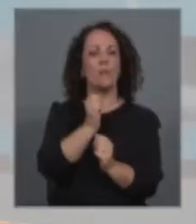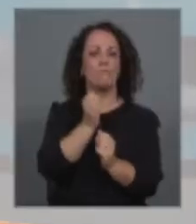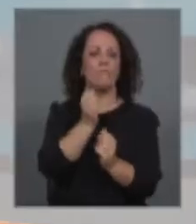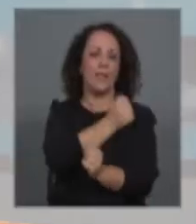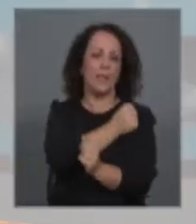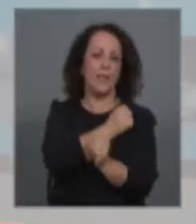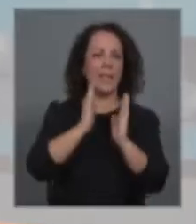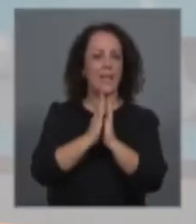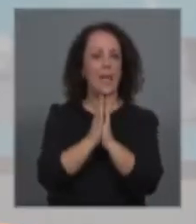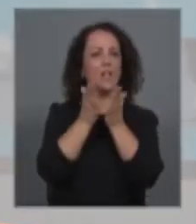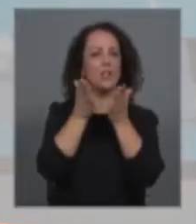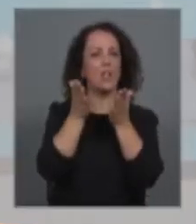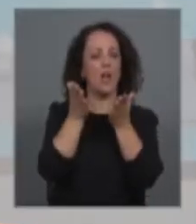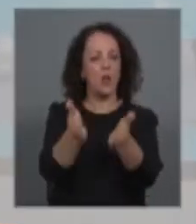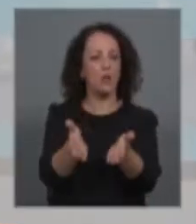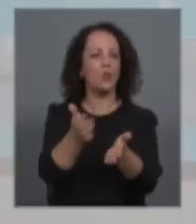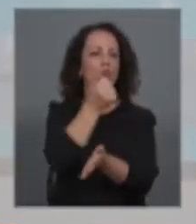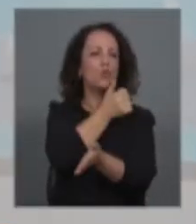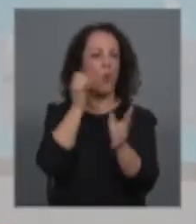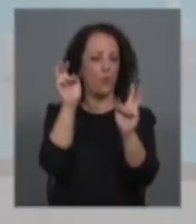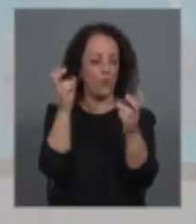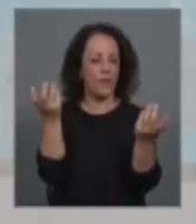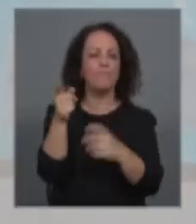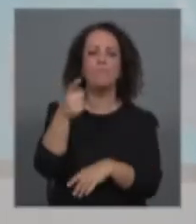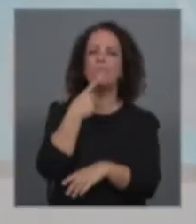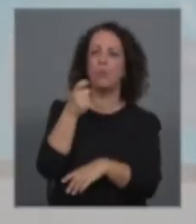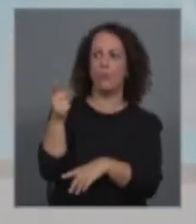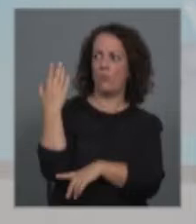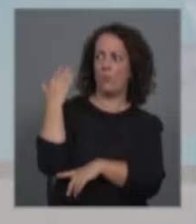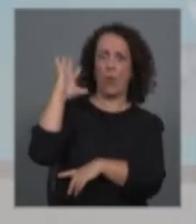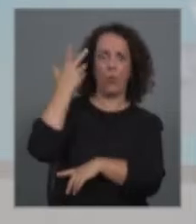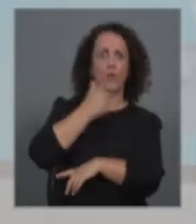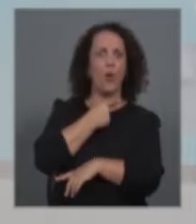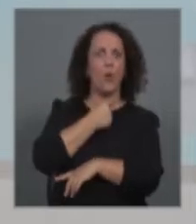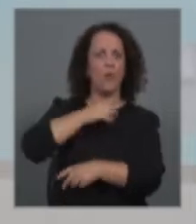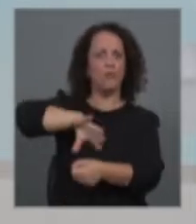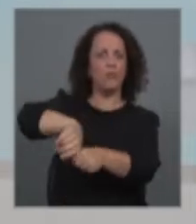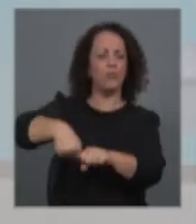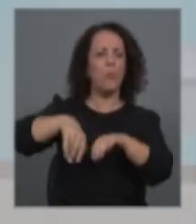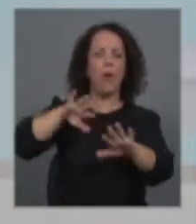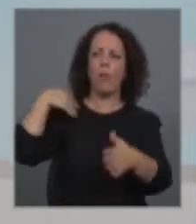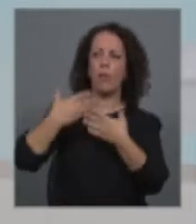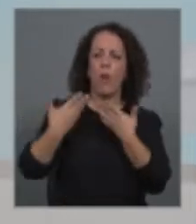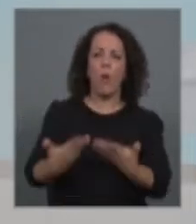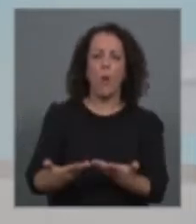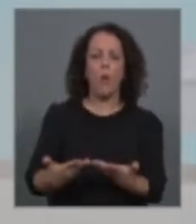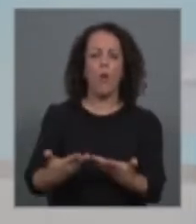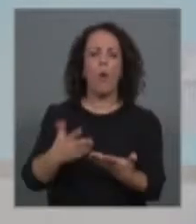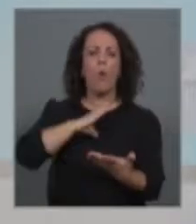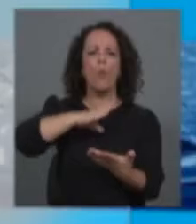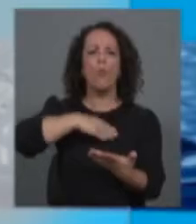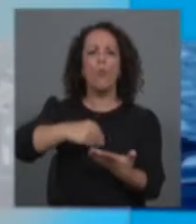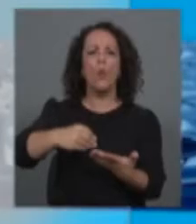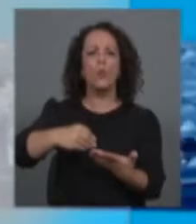companhia. Na realidade é uma tragédia que se esqueceu, aconteceu em agosto, mas de lá para cá o mundo está